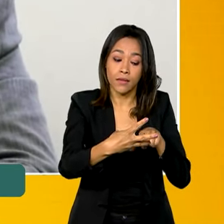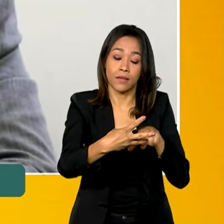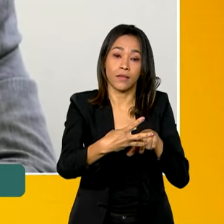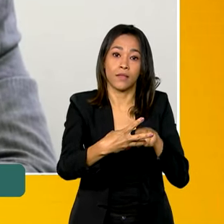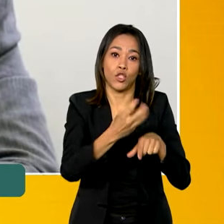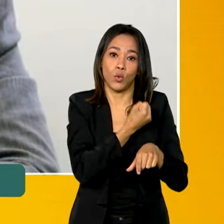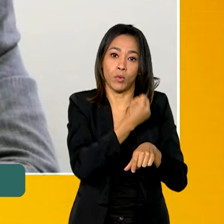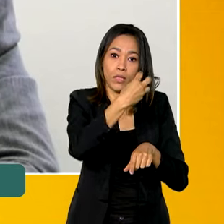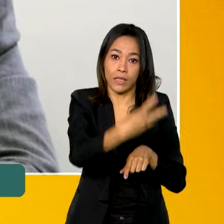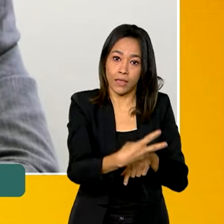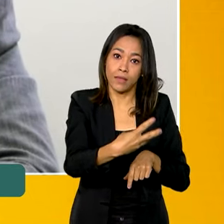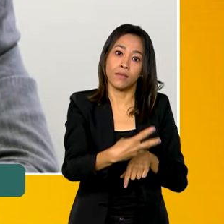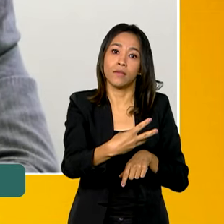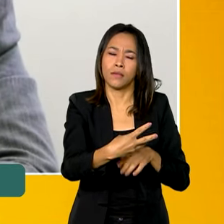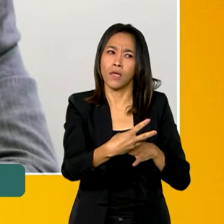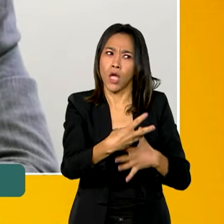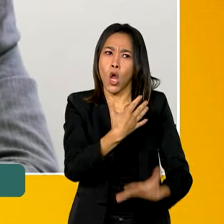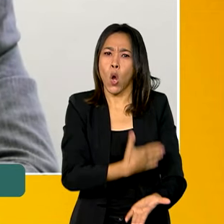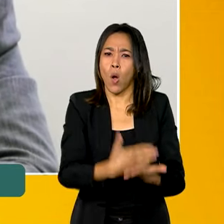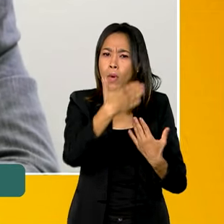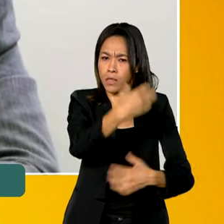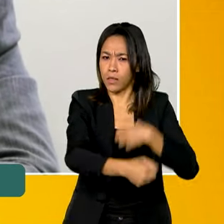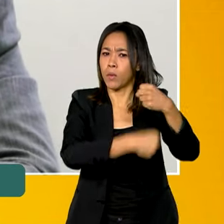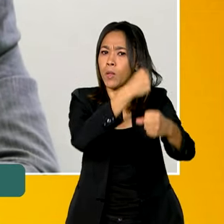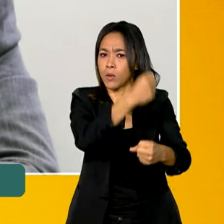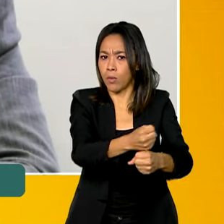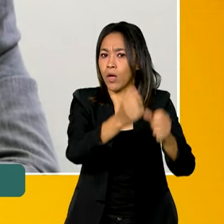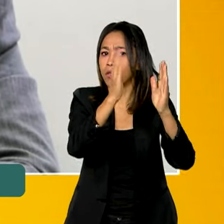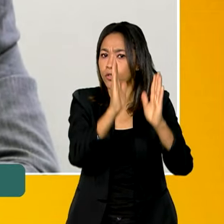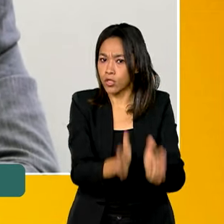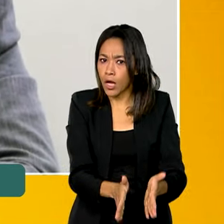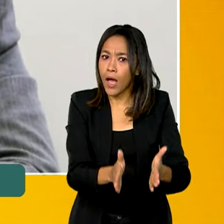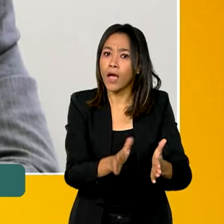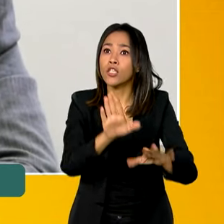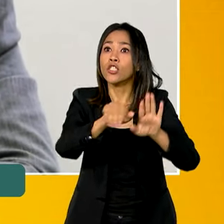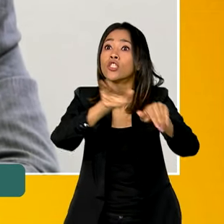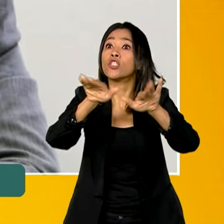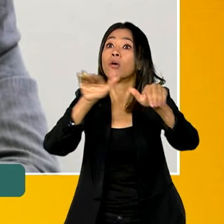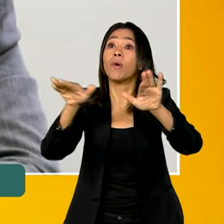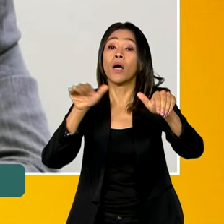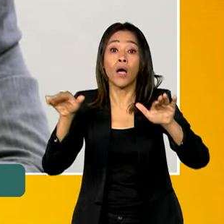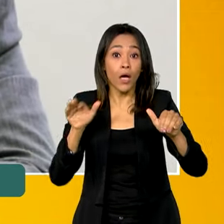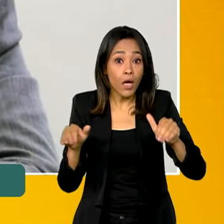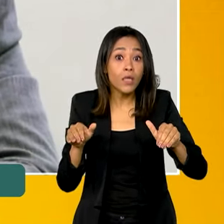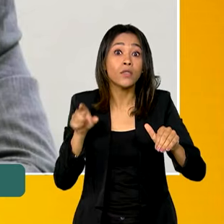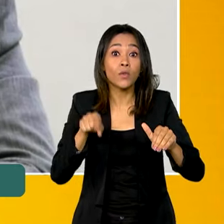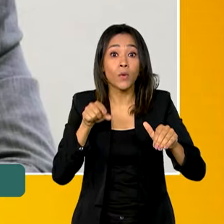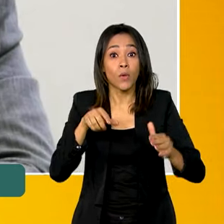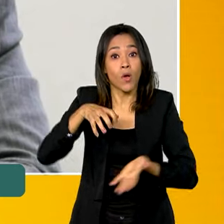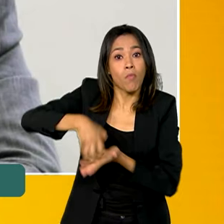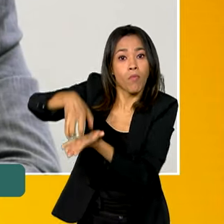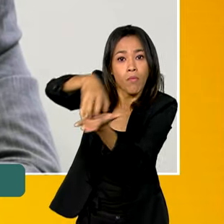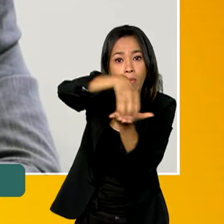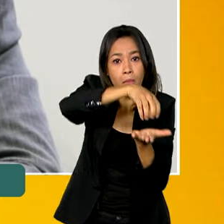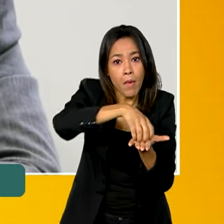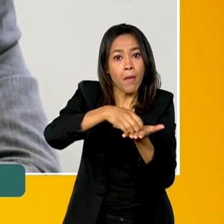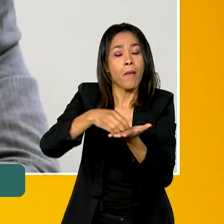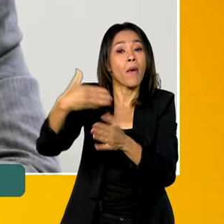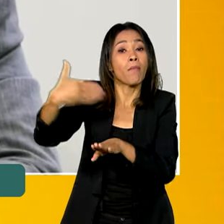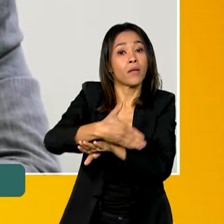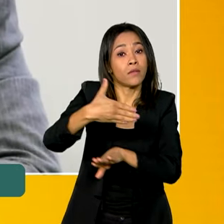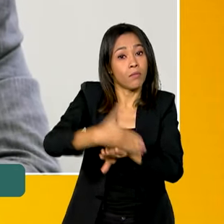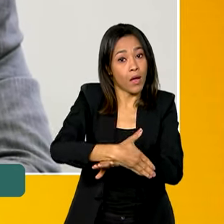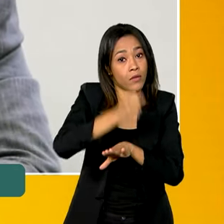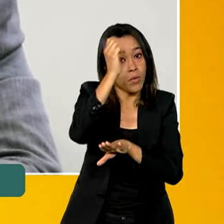provavelmente aí a no ano que vem a gente já tá convocando as Fundações de ampar pesquisa de todo o Brasil para participarem